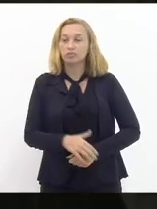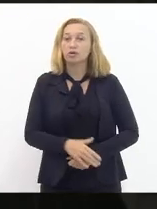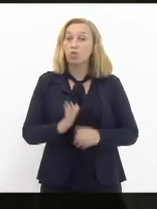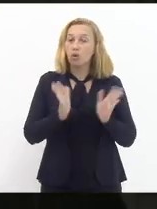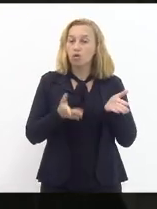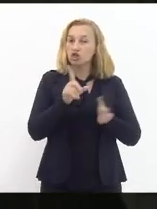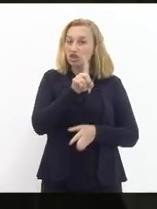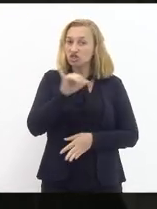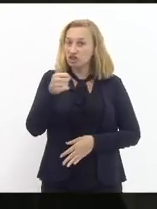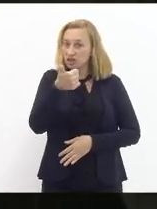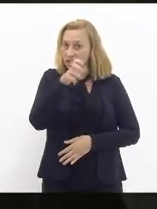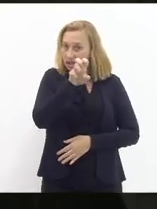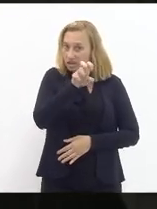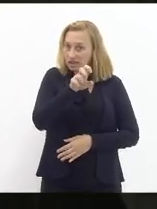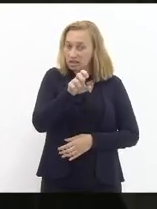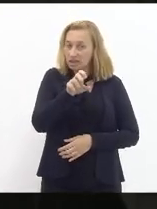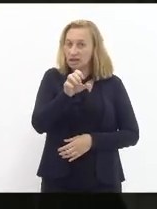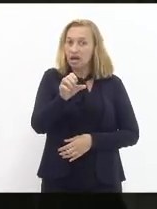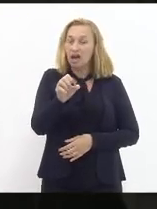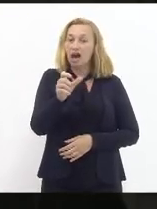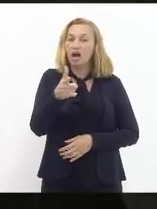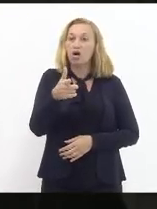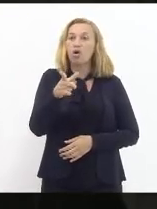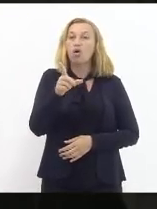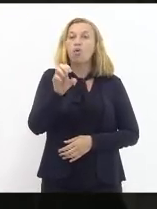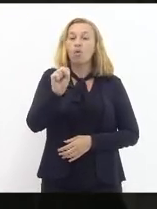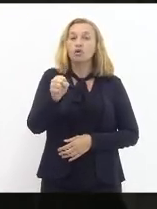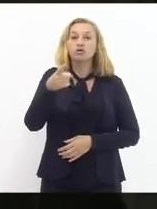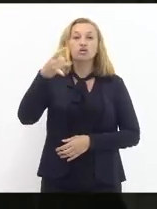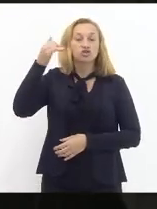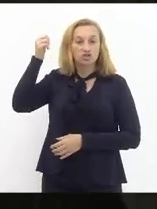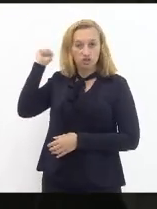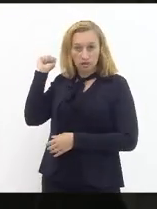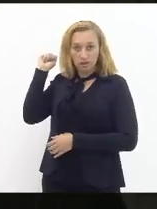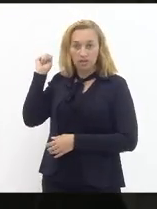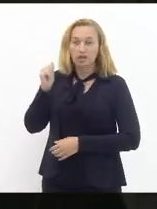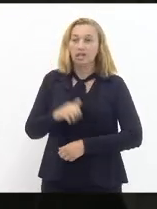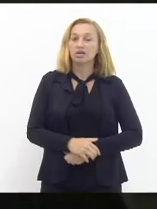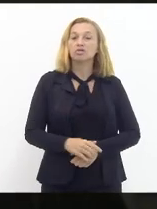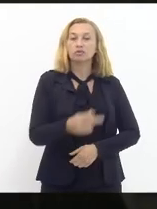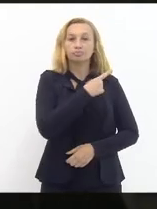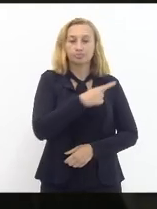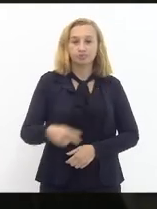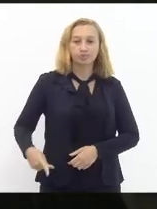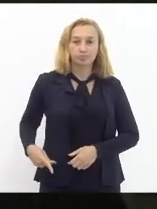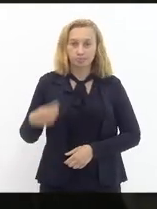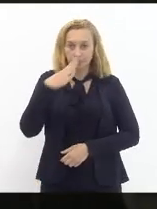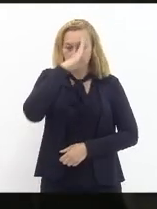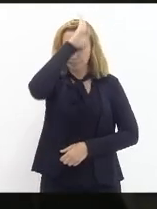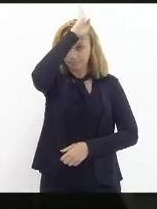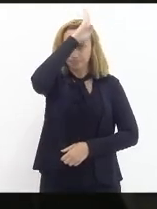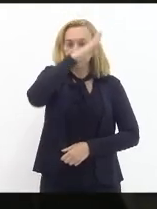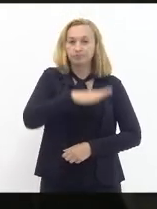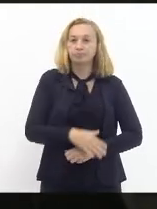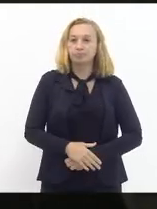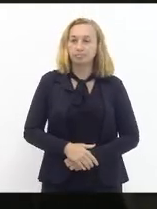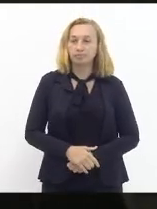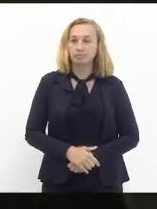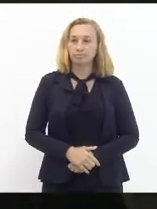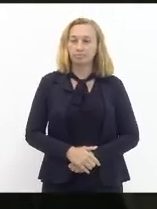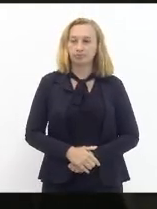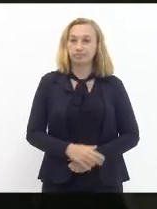hoje é dia 15, há 8 dias atrás, o presidente da República,